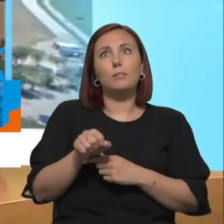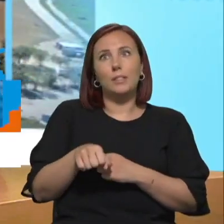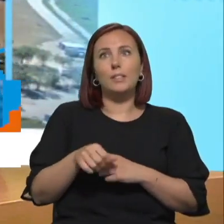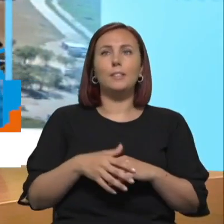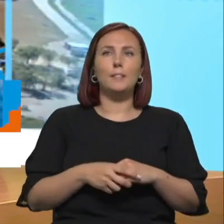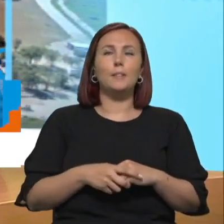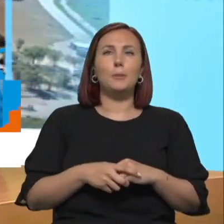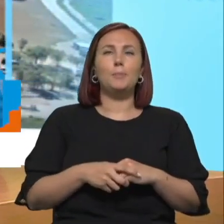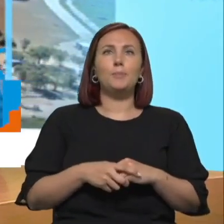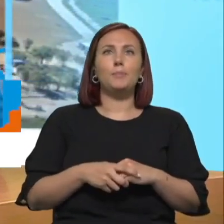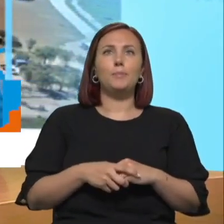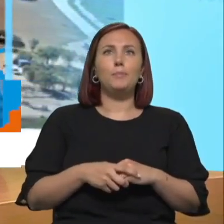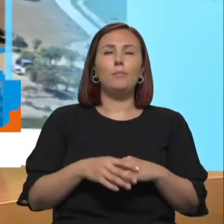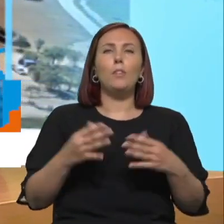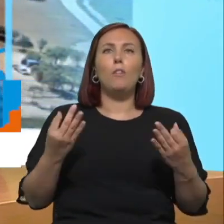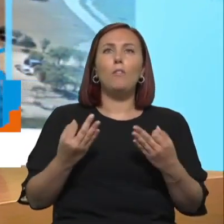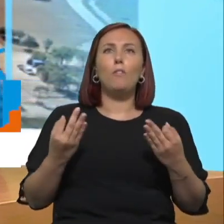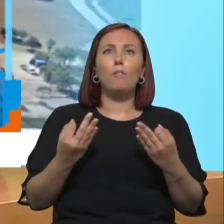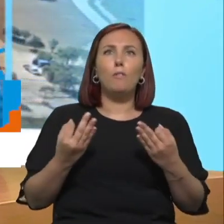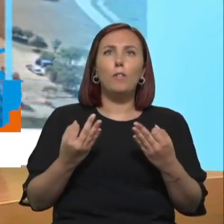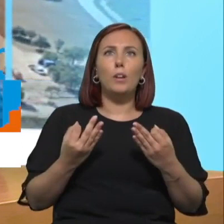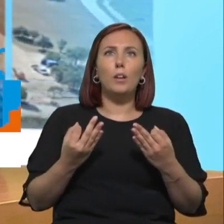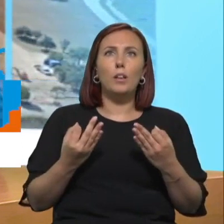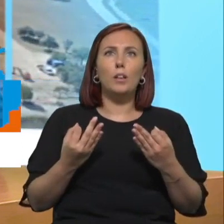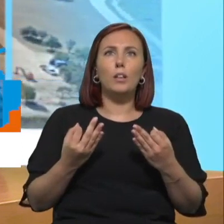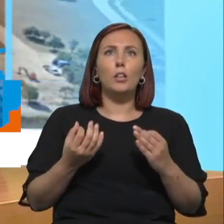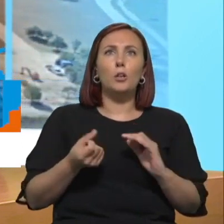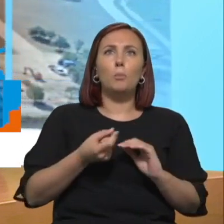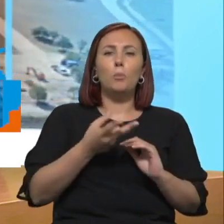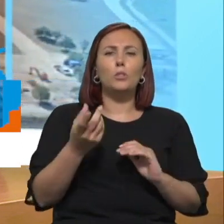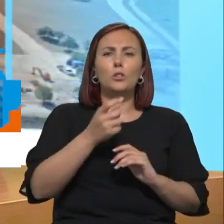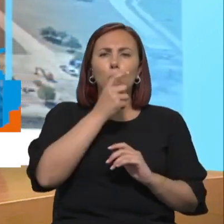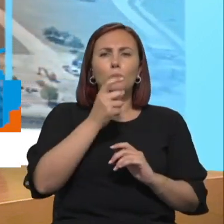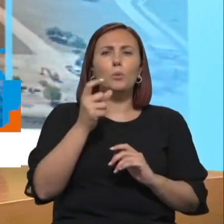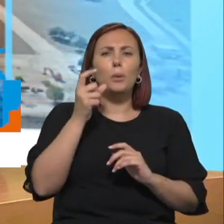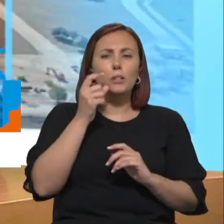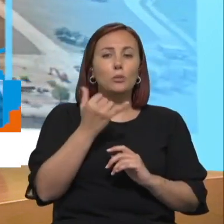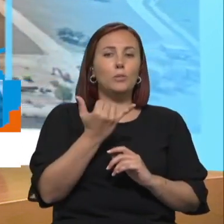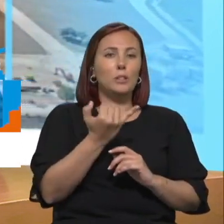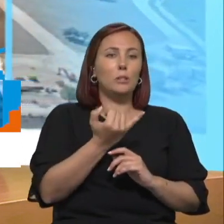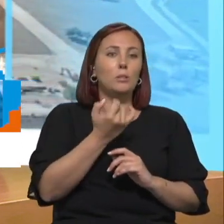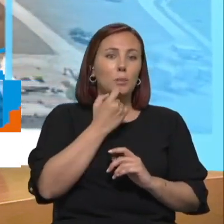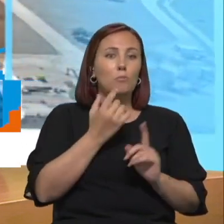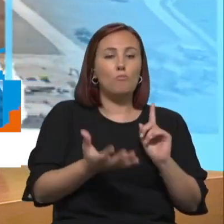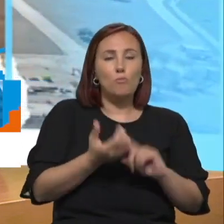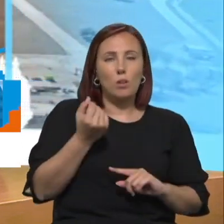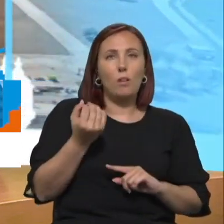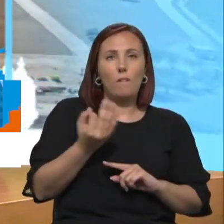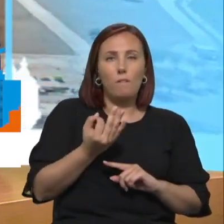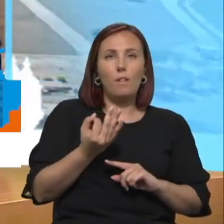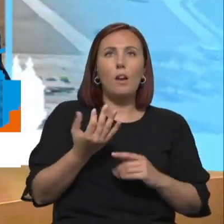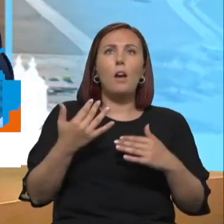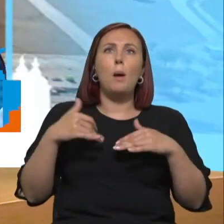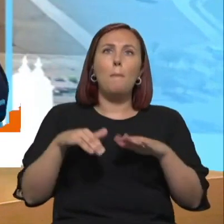não... Efetivamente, há muitas promessas do 25 de Abril que foram concretizadas. Nós, embora